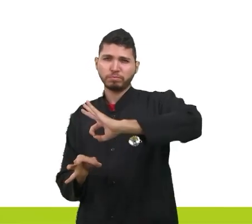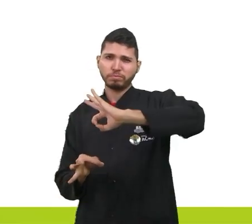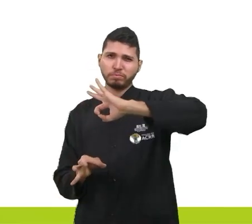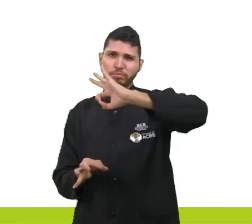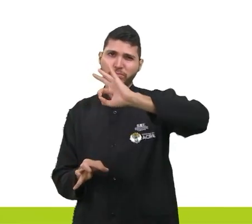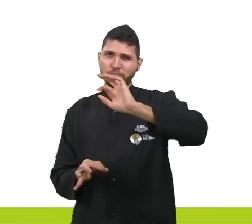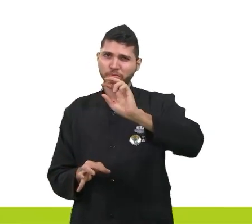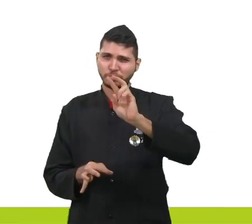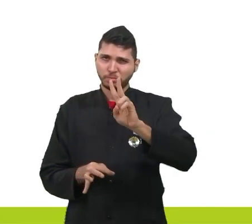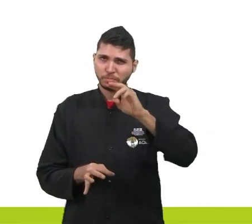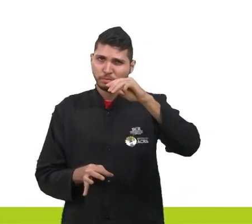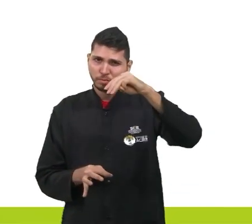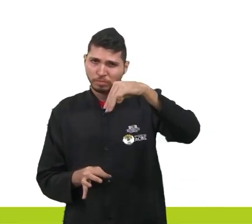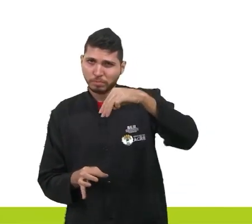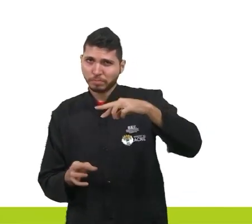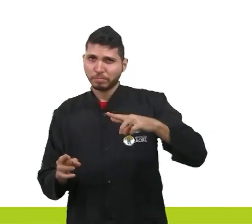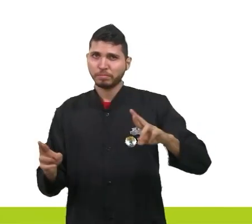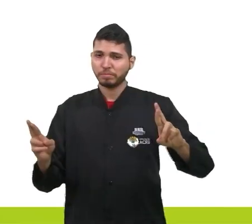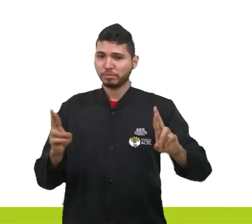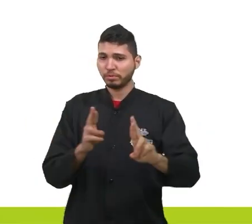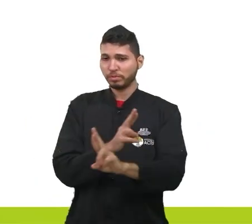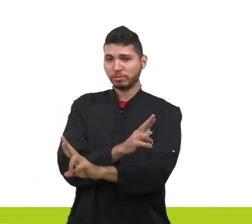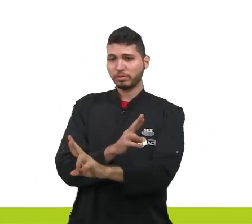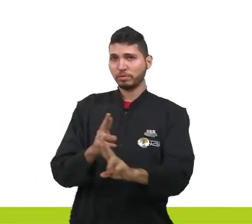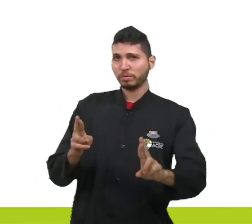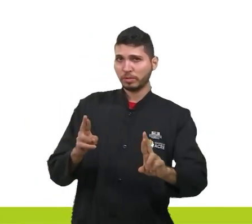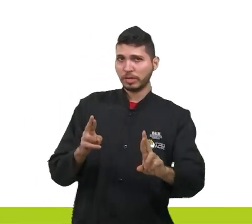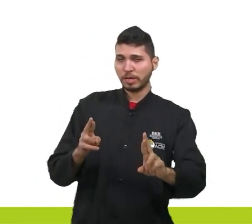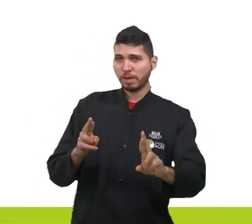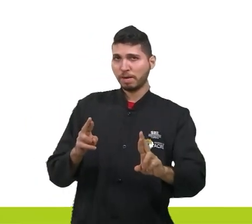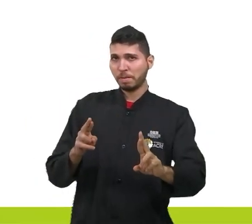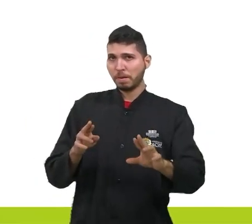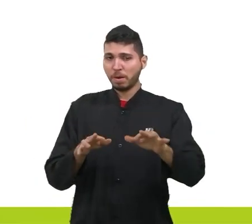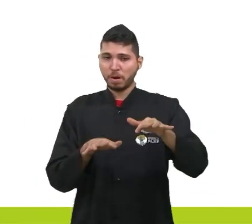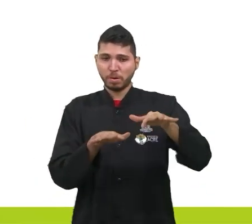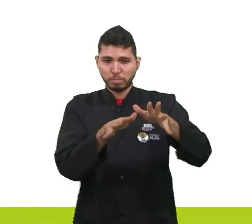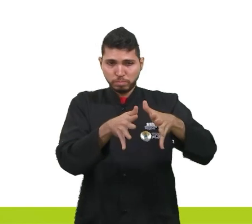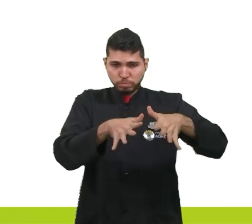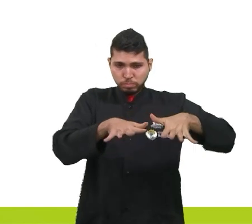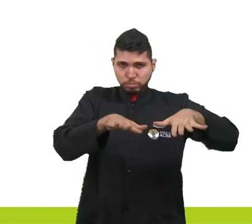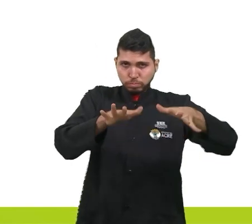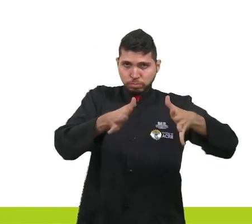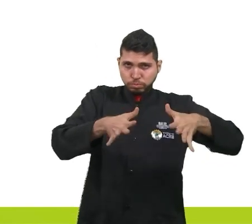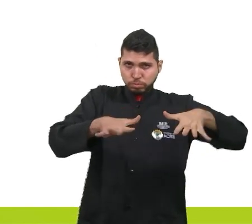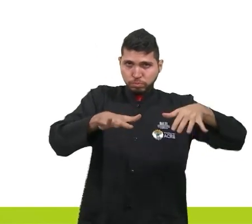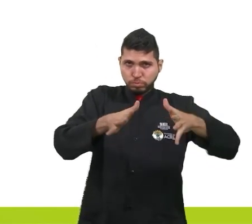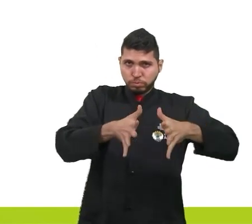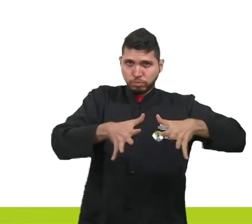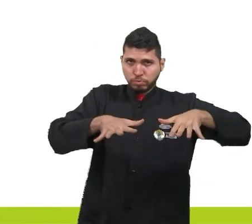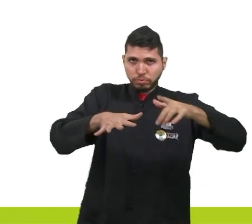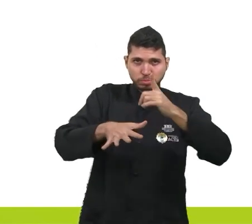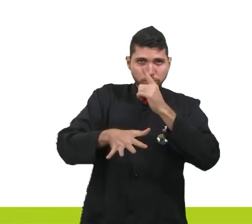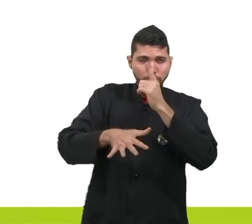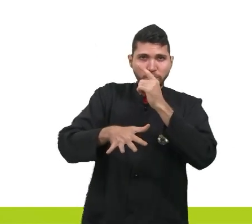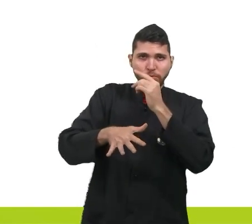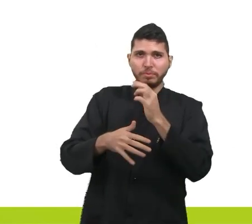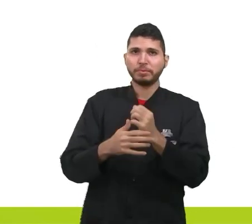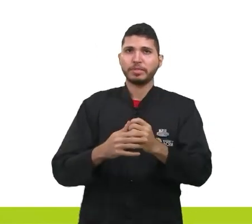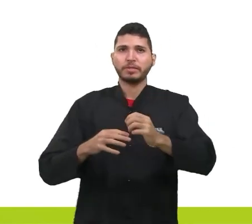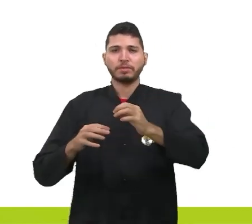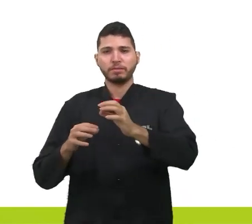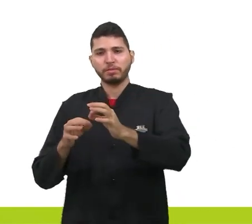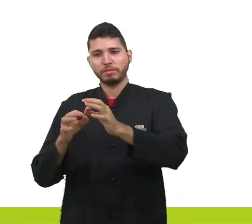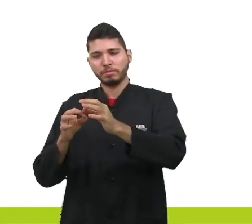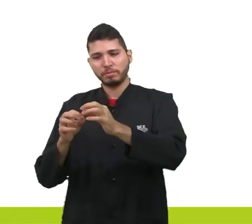2 metros em relação ao nível médio do mar, com uma temperatura de 22 graus. Mas conforme essa altitude